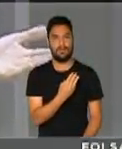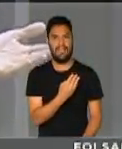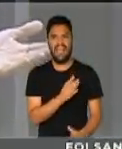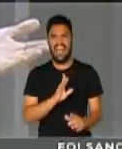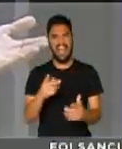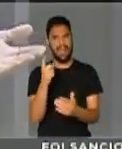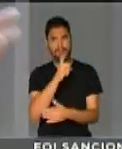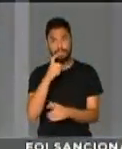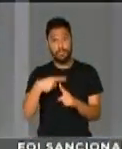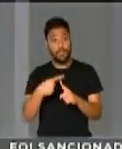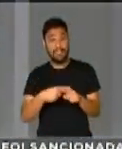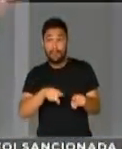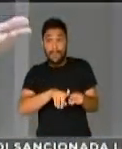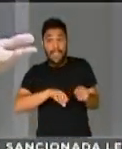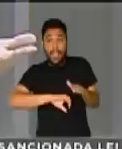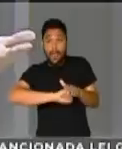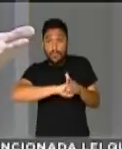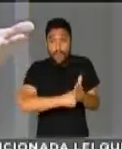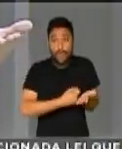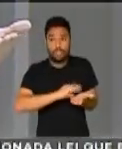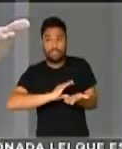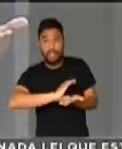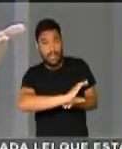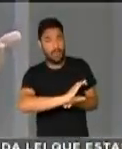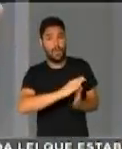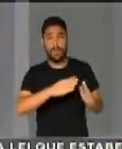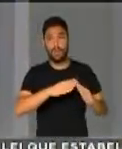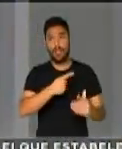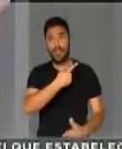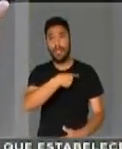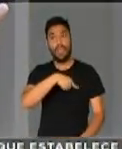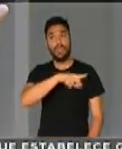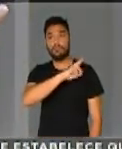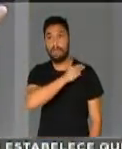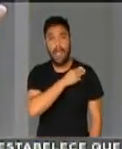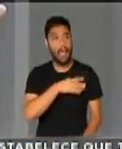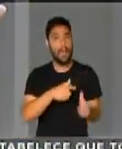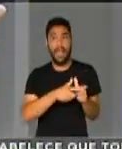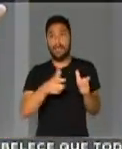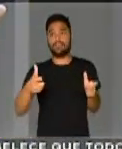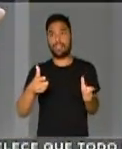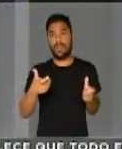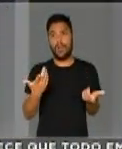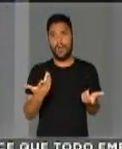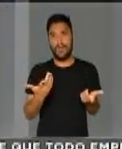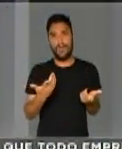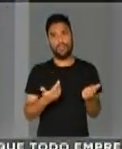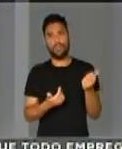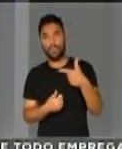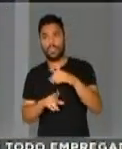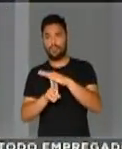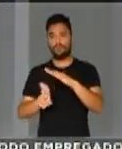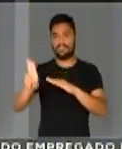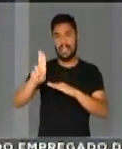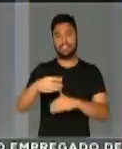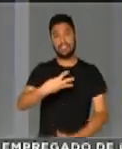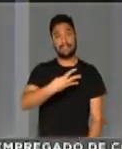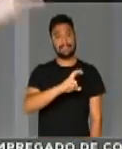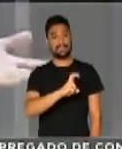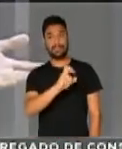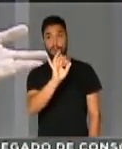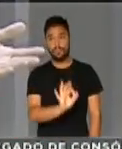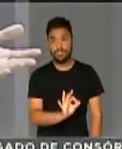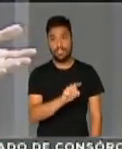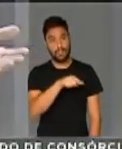30%. Então não sabem nem o que estão dizendo. O corte é geral. Cortaram 35% da